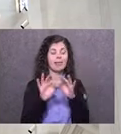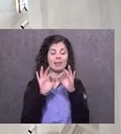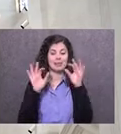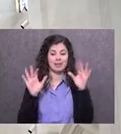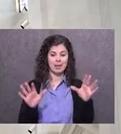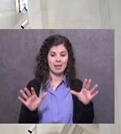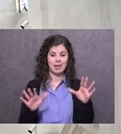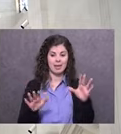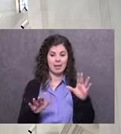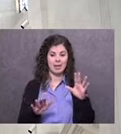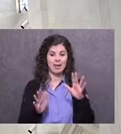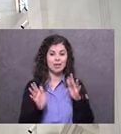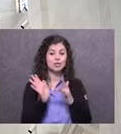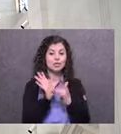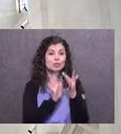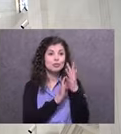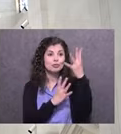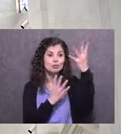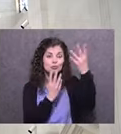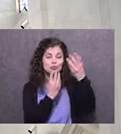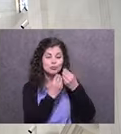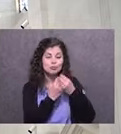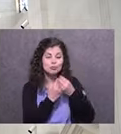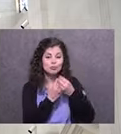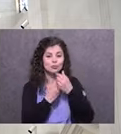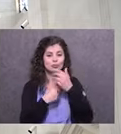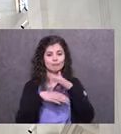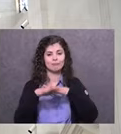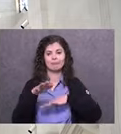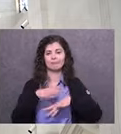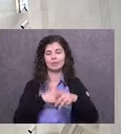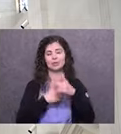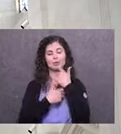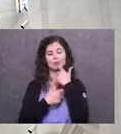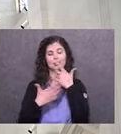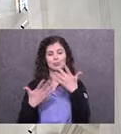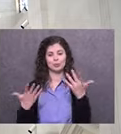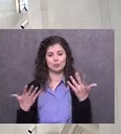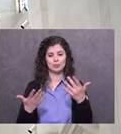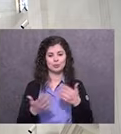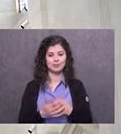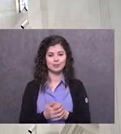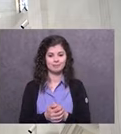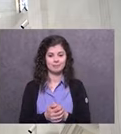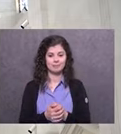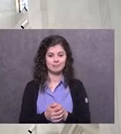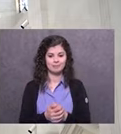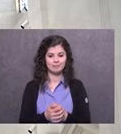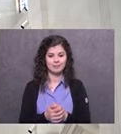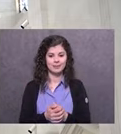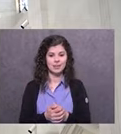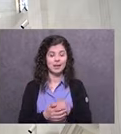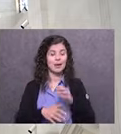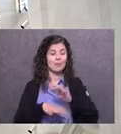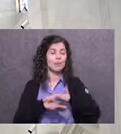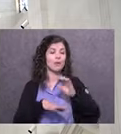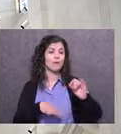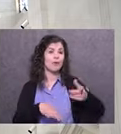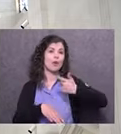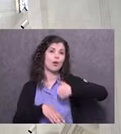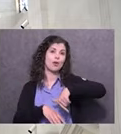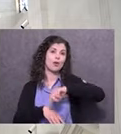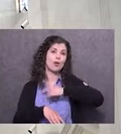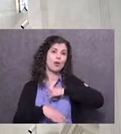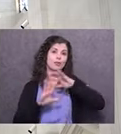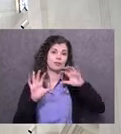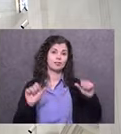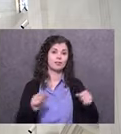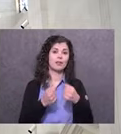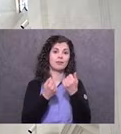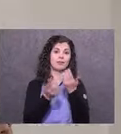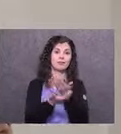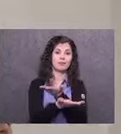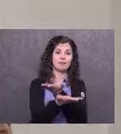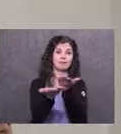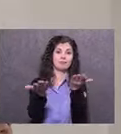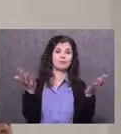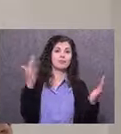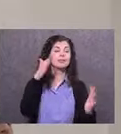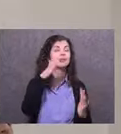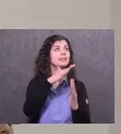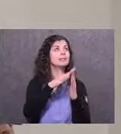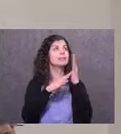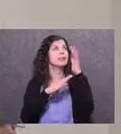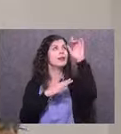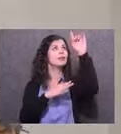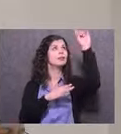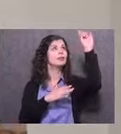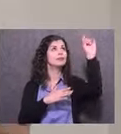Por Ele todas as coisas foram feitas, e por nós, homens, e para a nossa salvação,